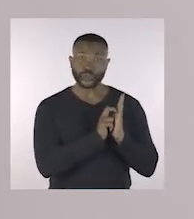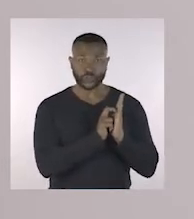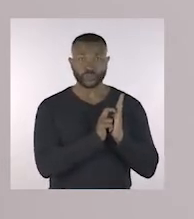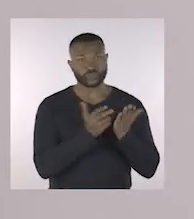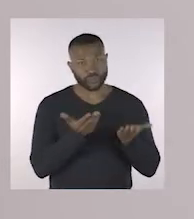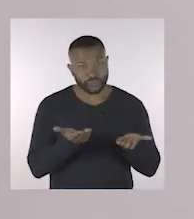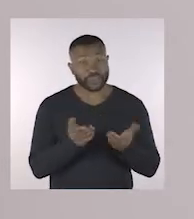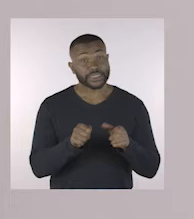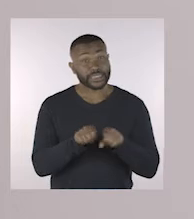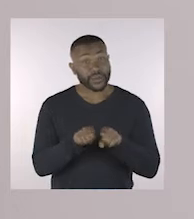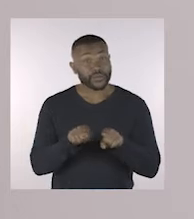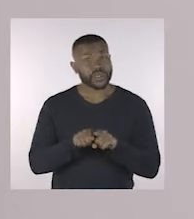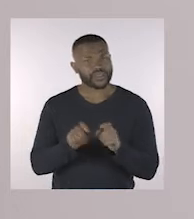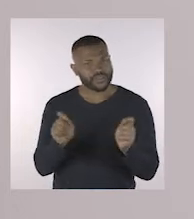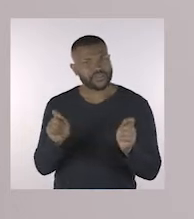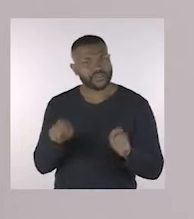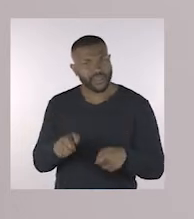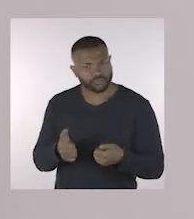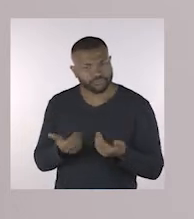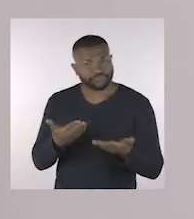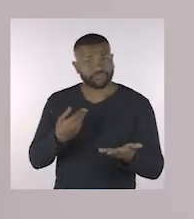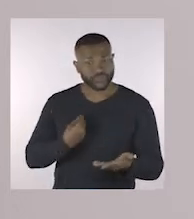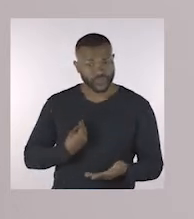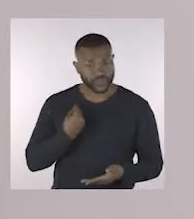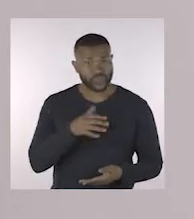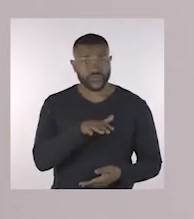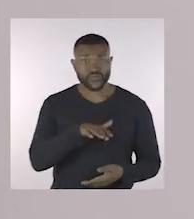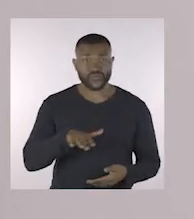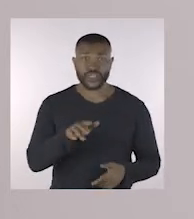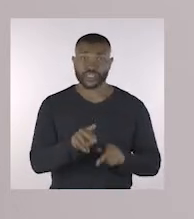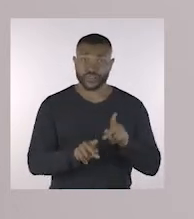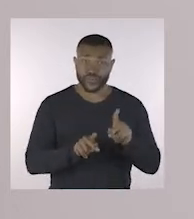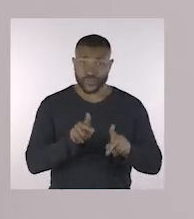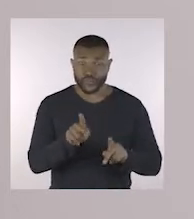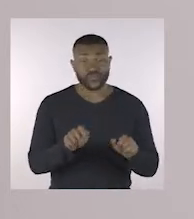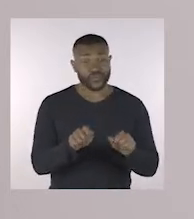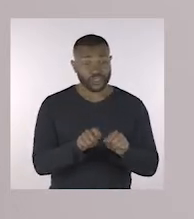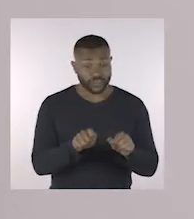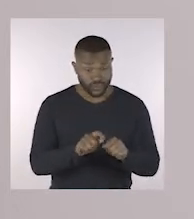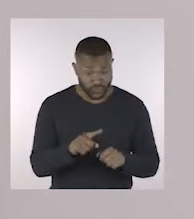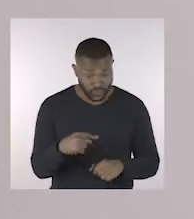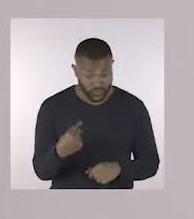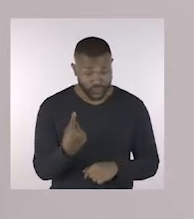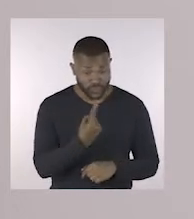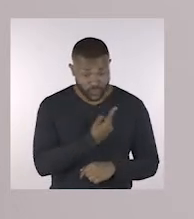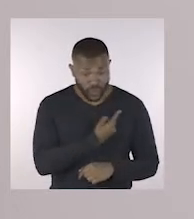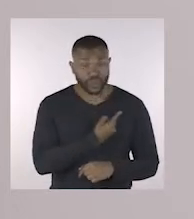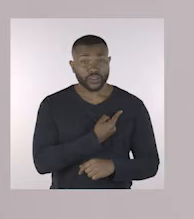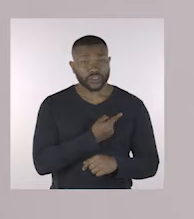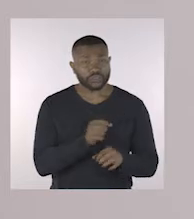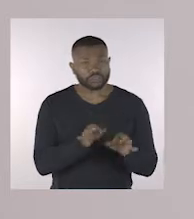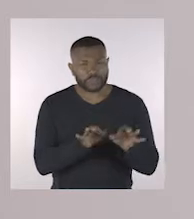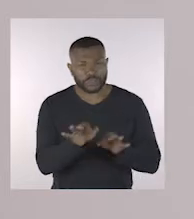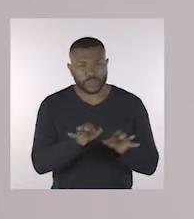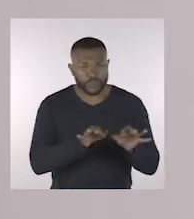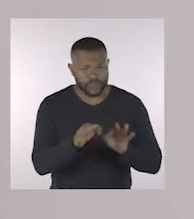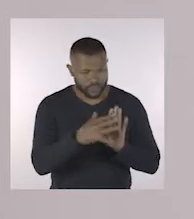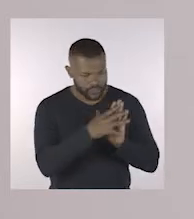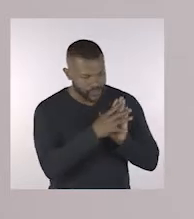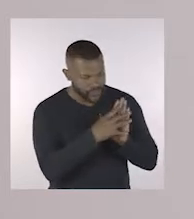que tem tem as condições de garantir essa sobrevivência do povo e de fazer com que a gente